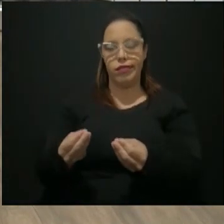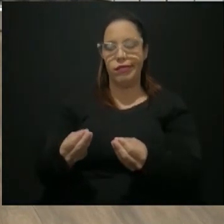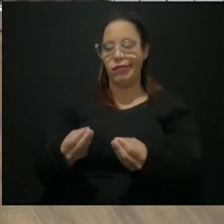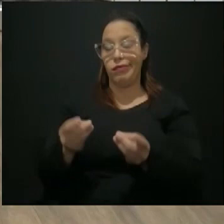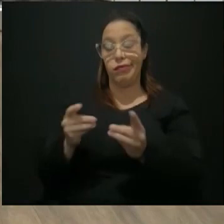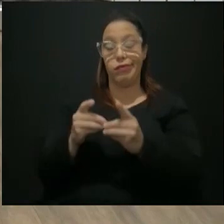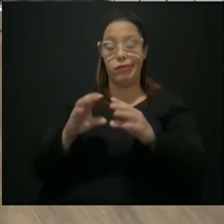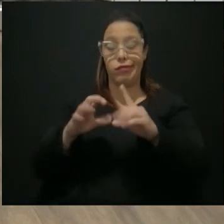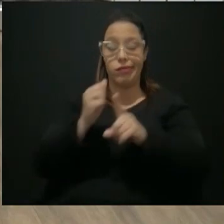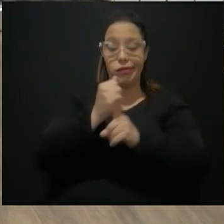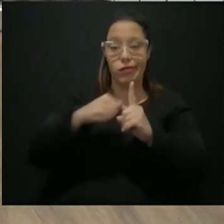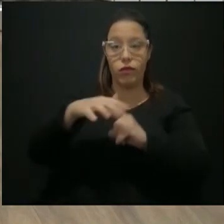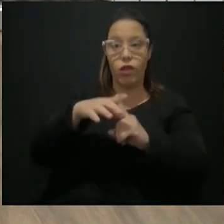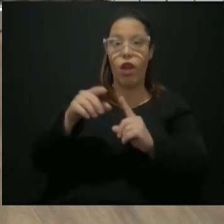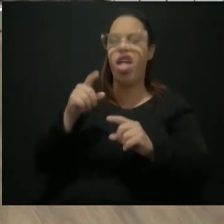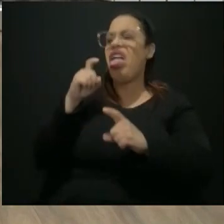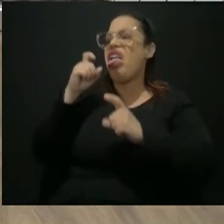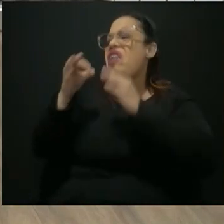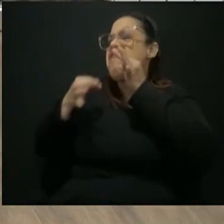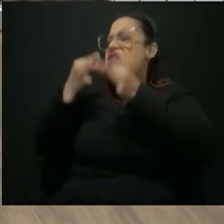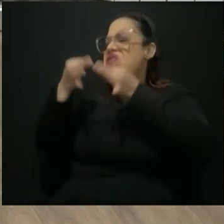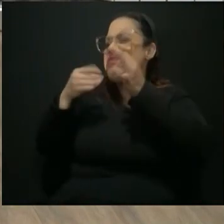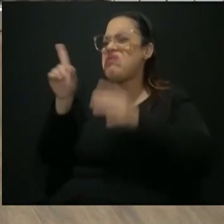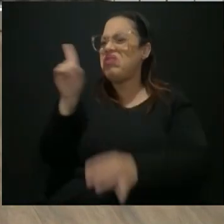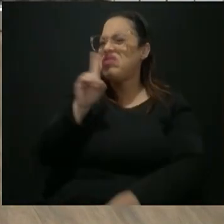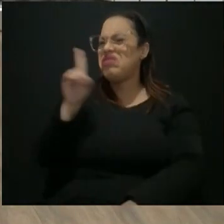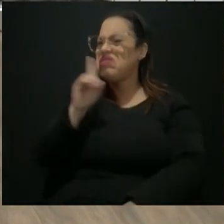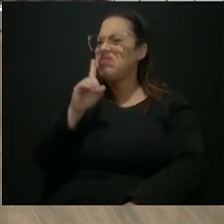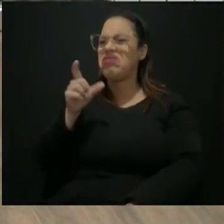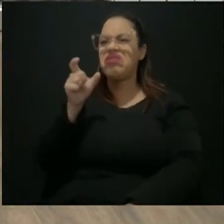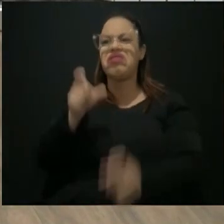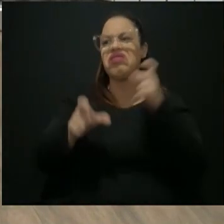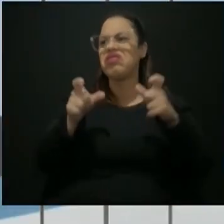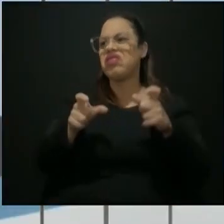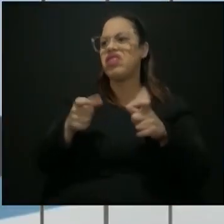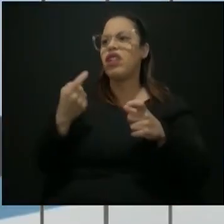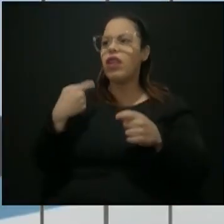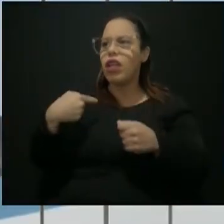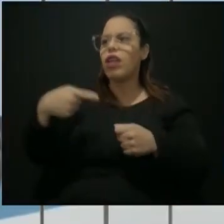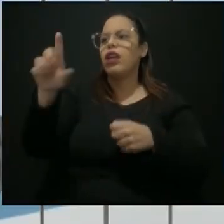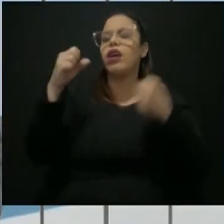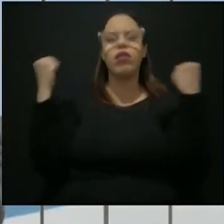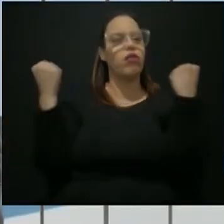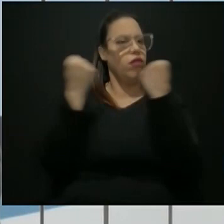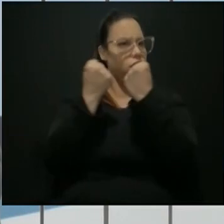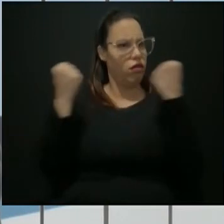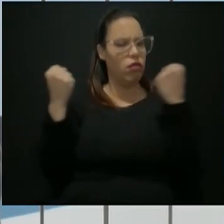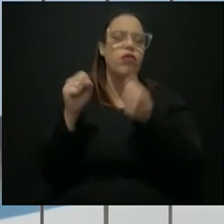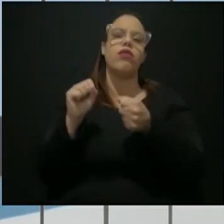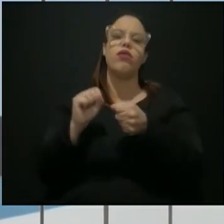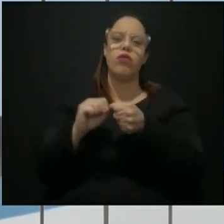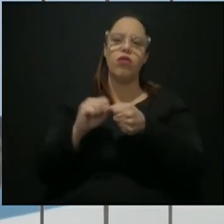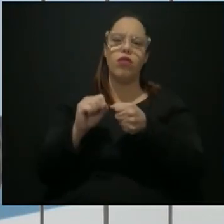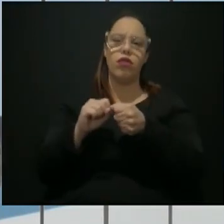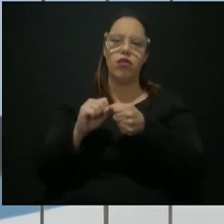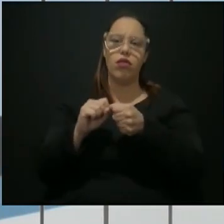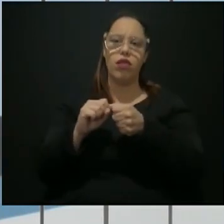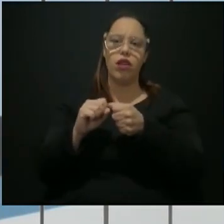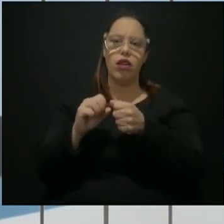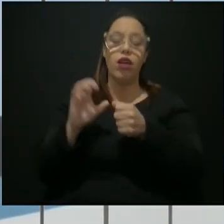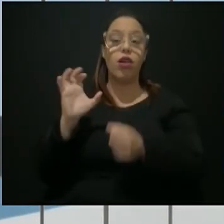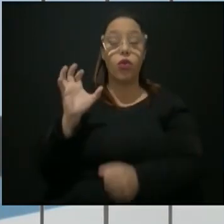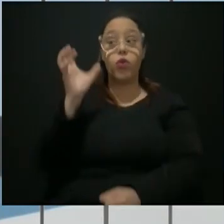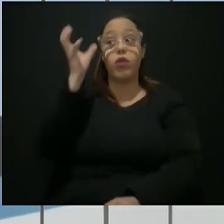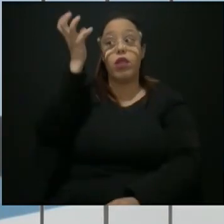estou criticando. Eu acho que as pessoas precisam ir na academia, precisam fazer atividade física. Esse processo de envelhecimento precisa acontecer. Agora, os extremos